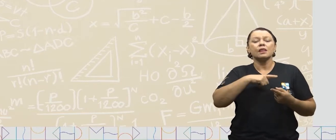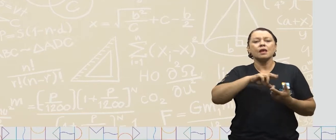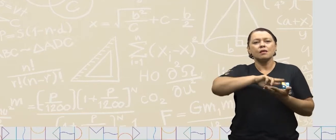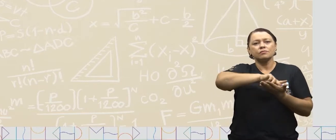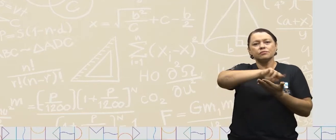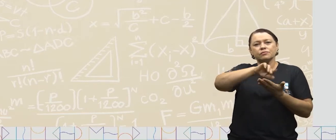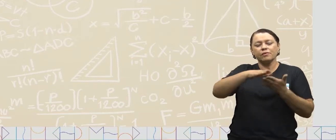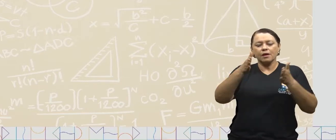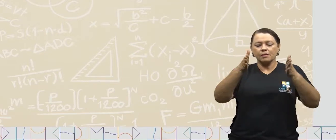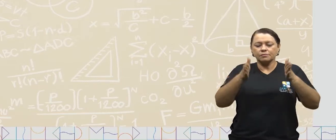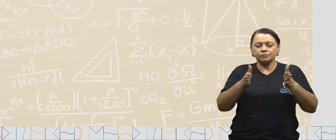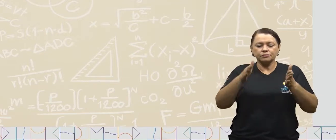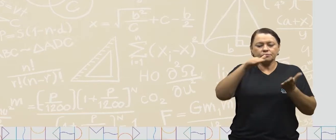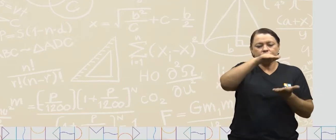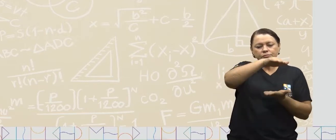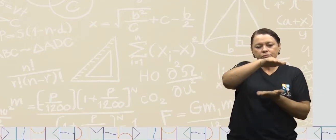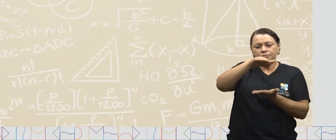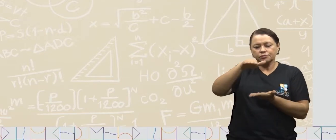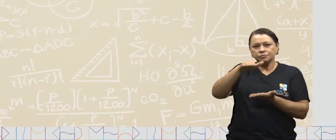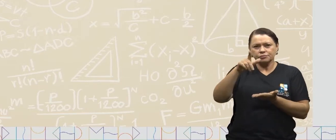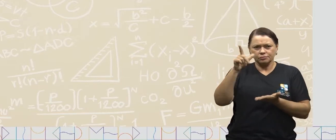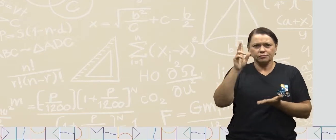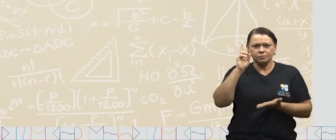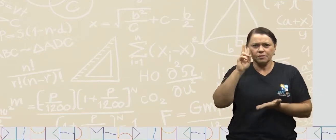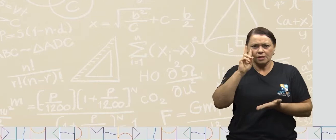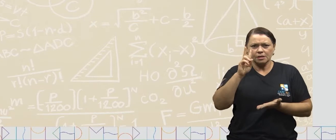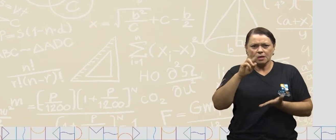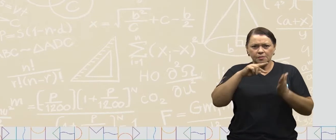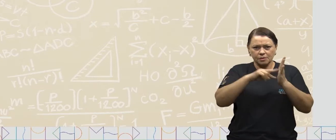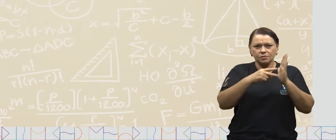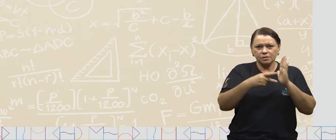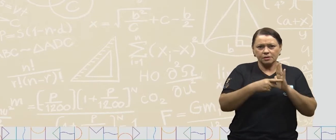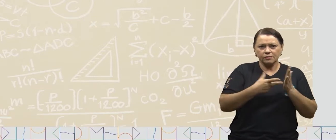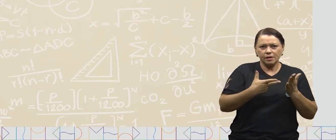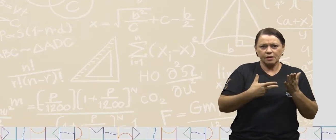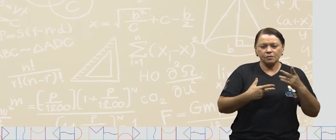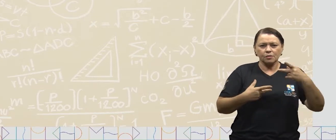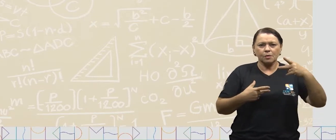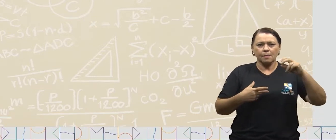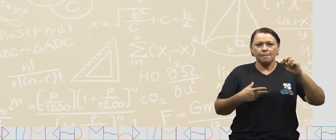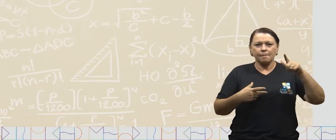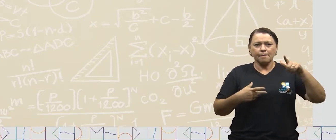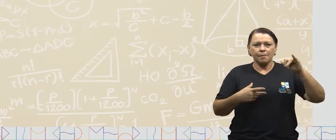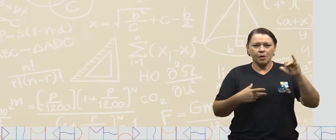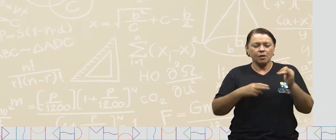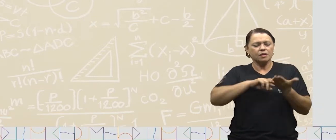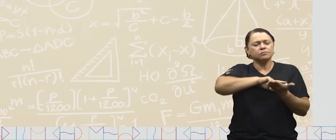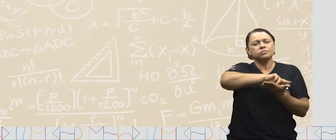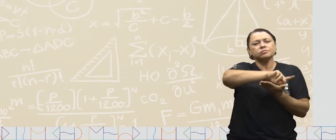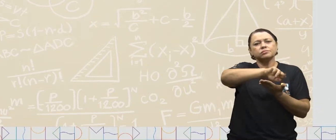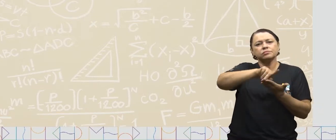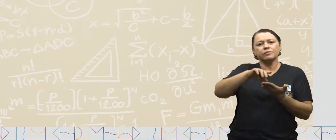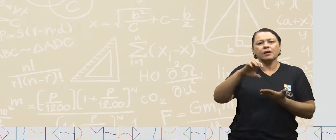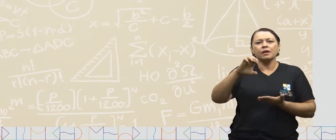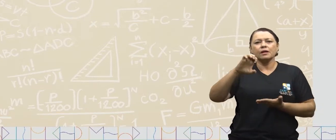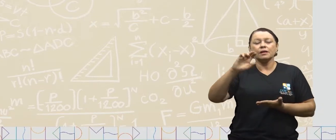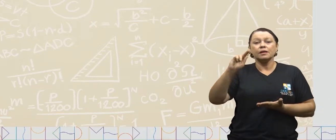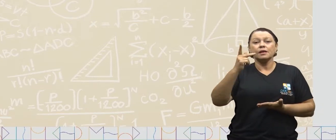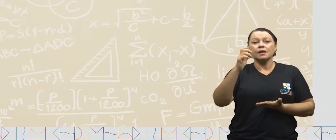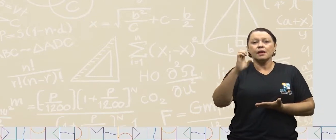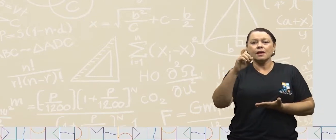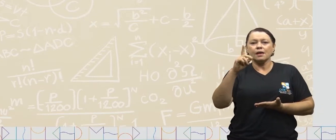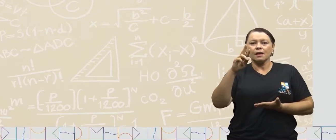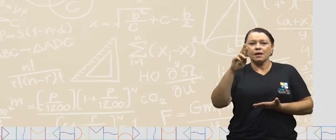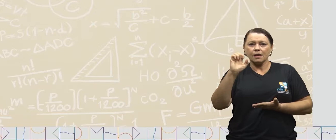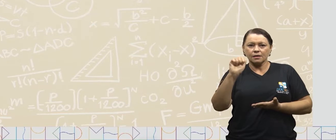faces. Lembra do significado de poliedro? Poli significa vários e